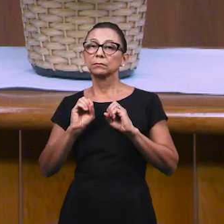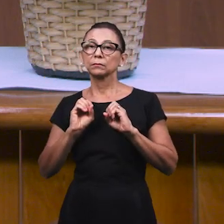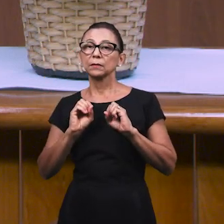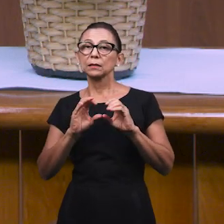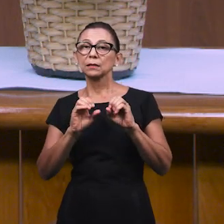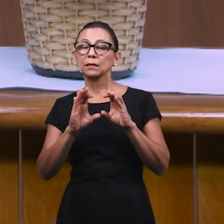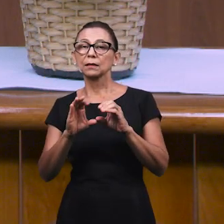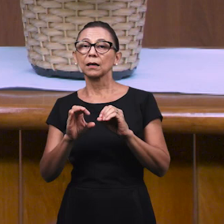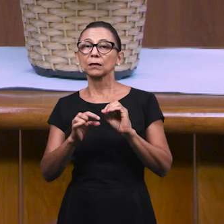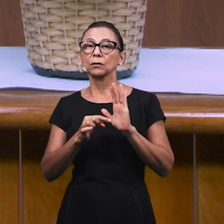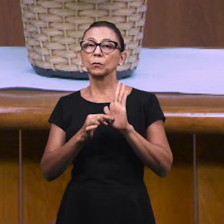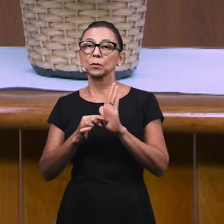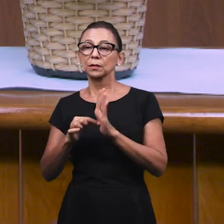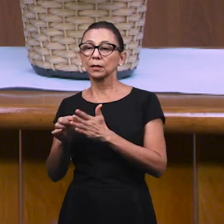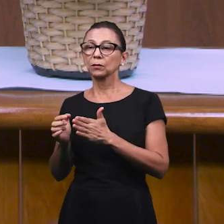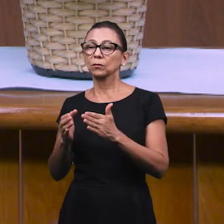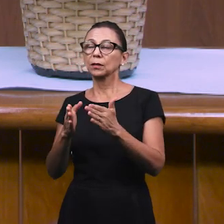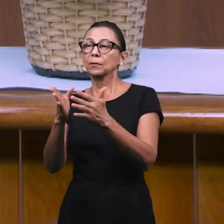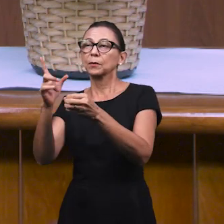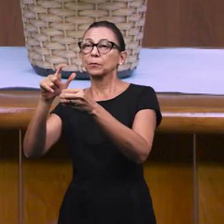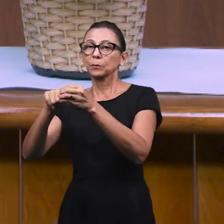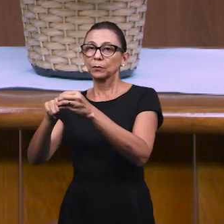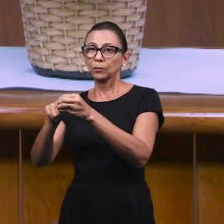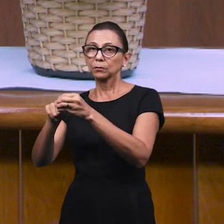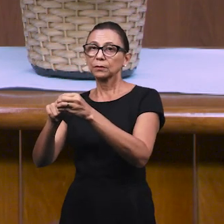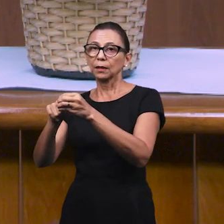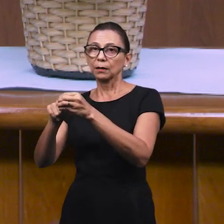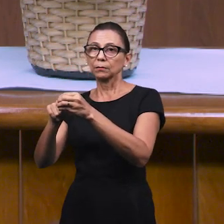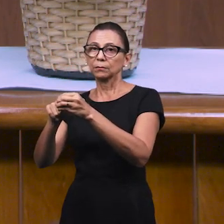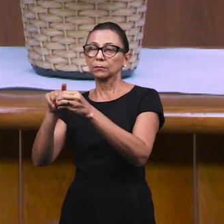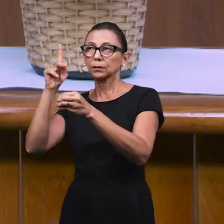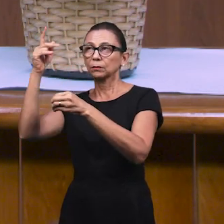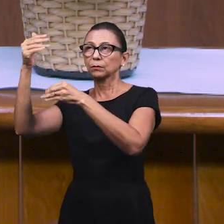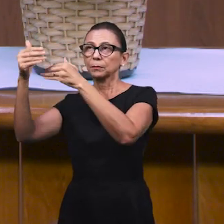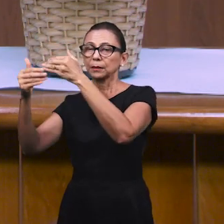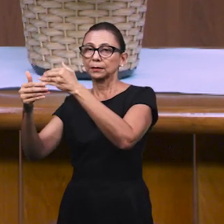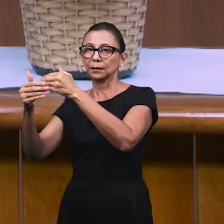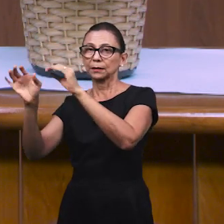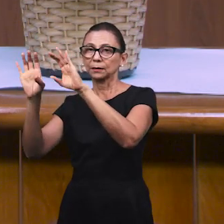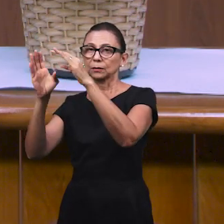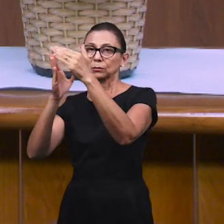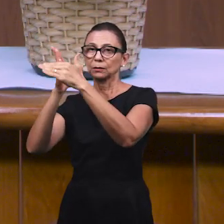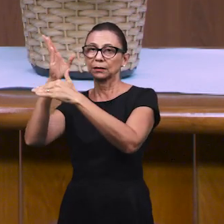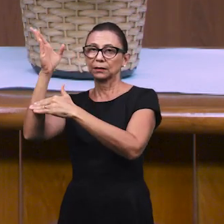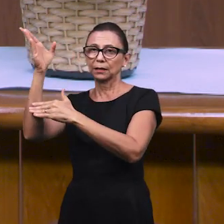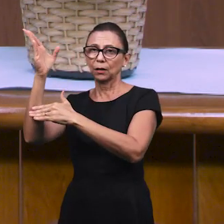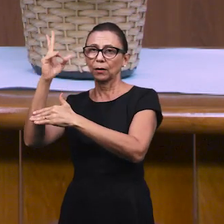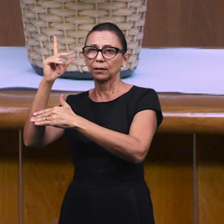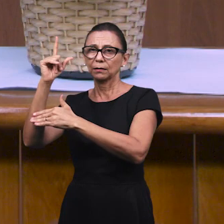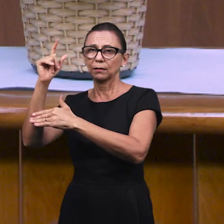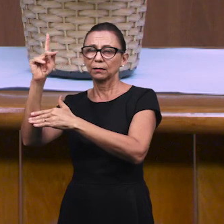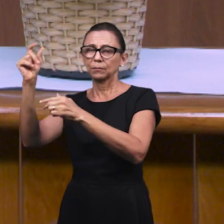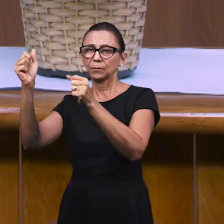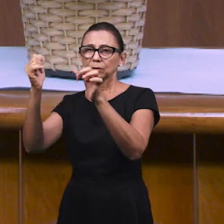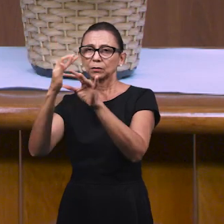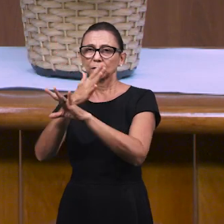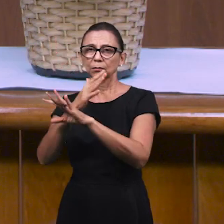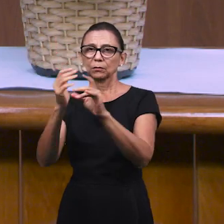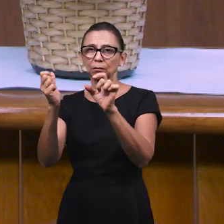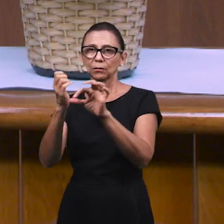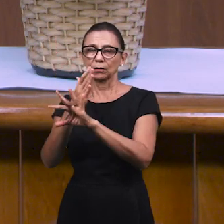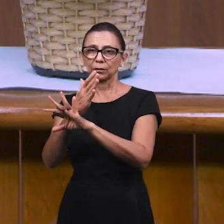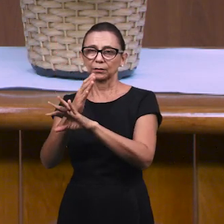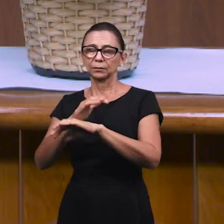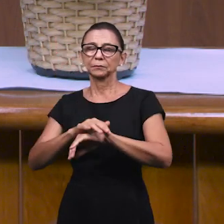nos conduzido nele, e sabemos que estaremos em breve junto contigo para glorificar eternamente ao